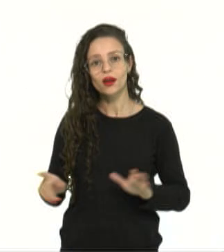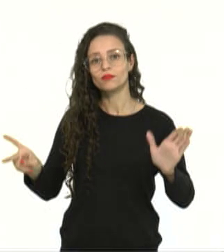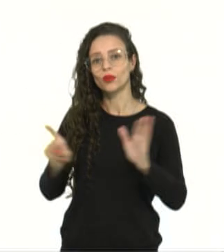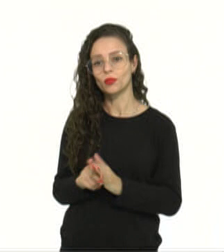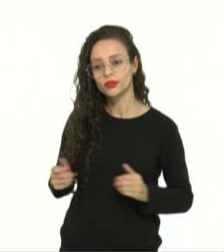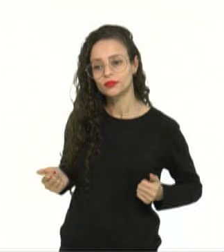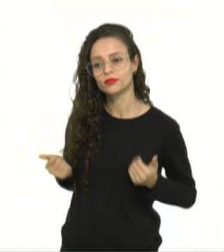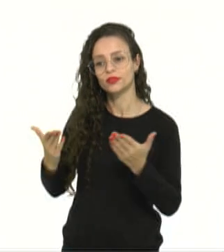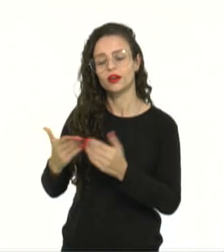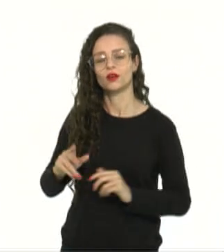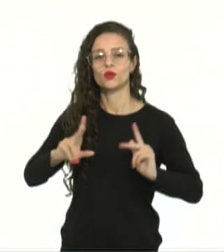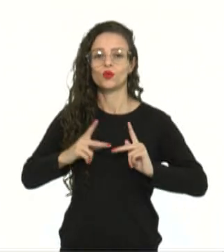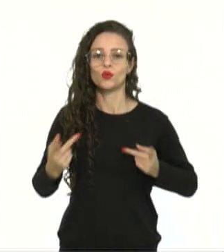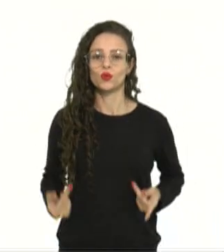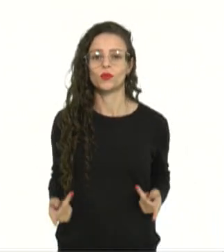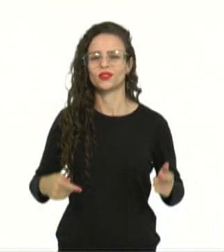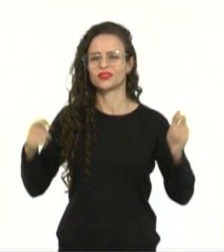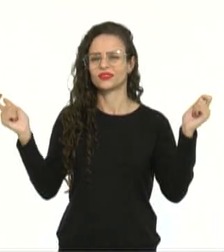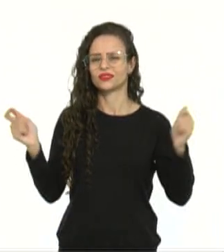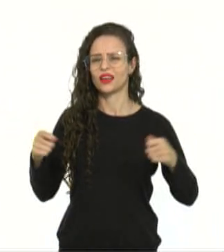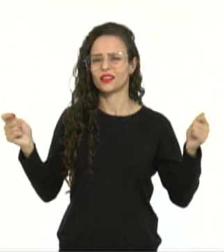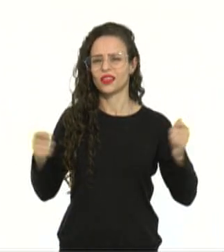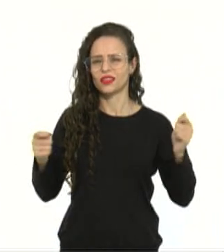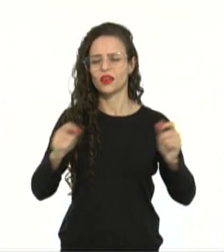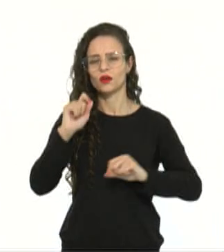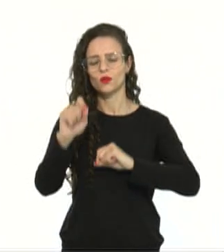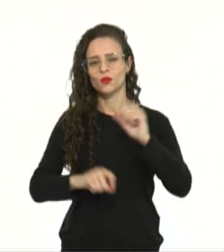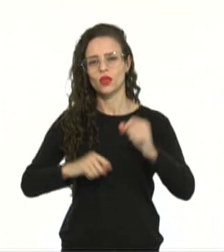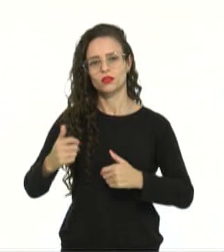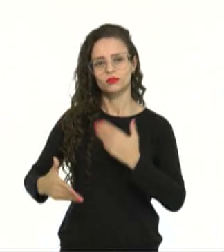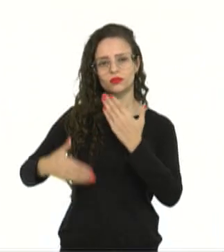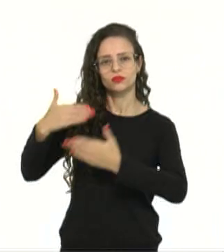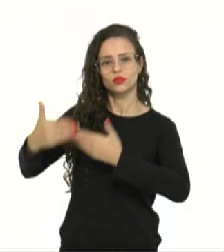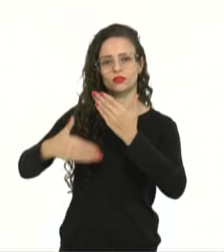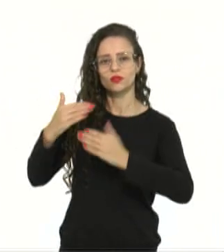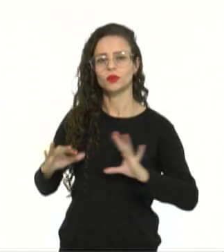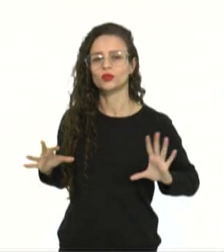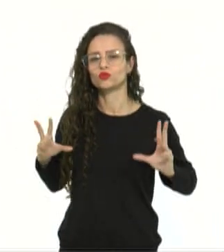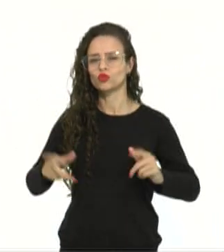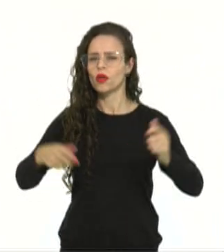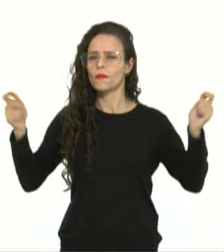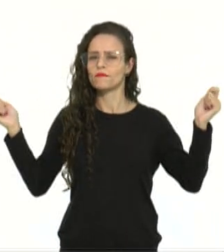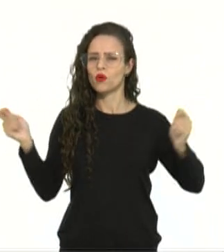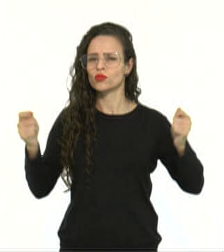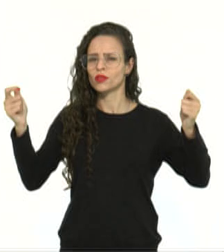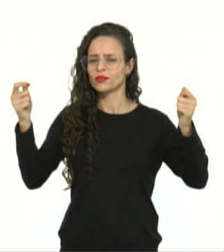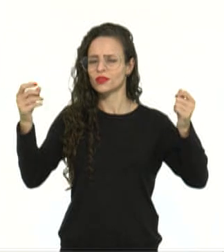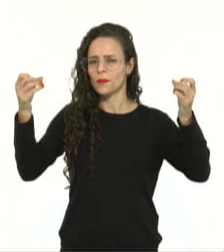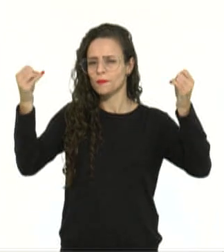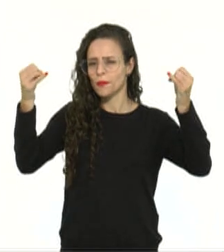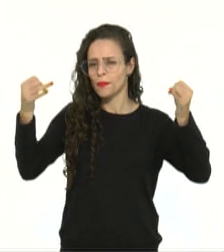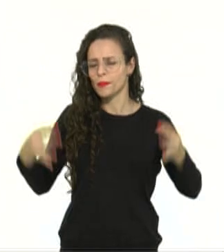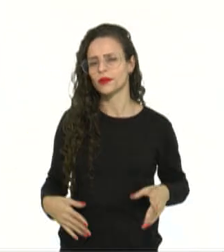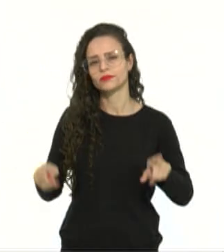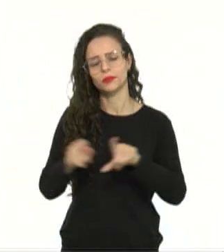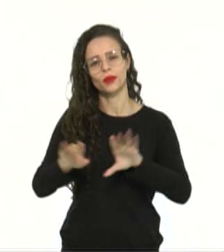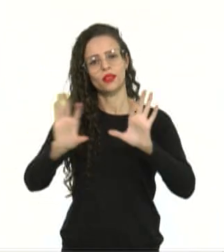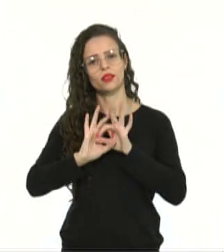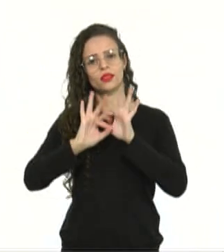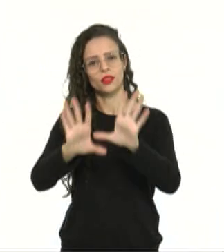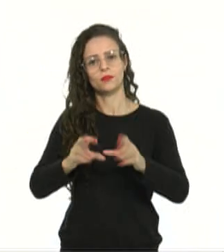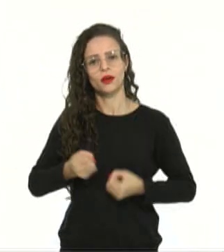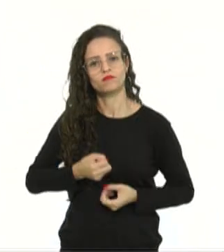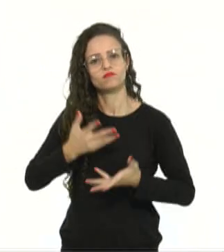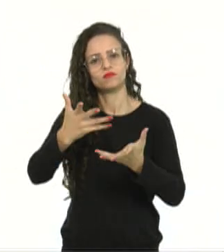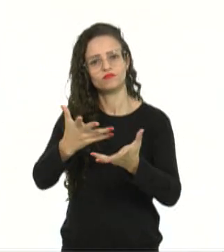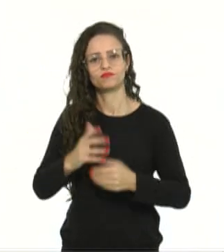quais o ser humano teria a possibilidade de desenvolver todos os seus potenciais e a liberdade de pensamento e de